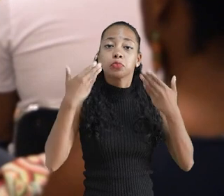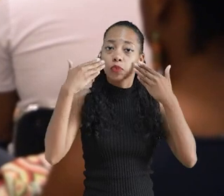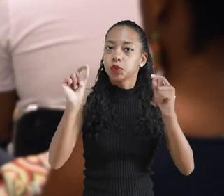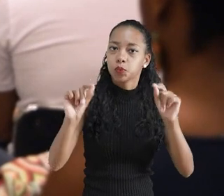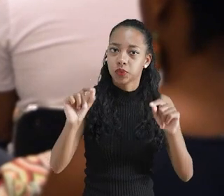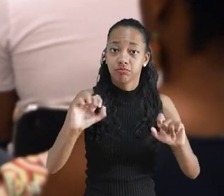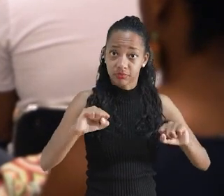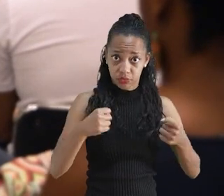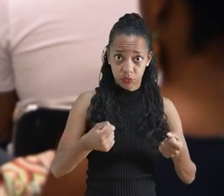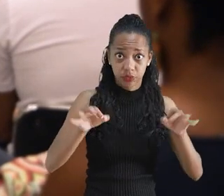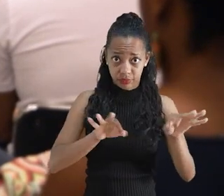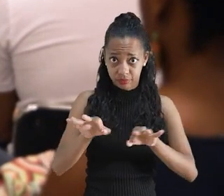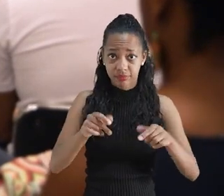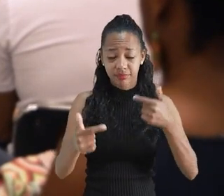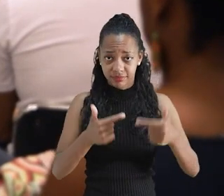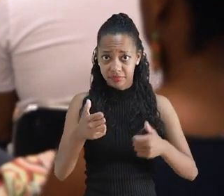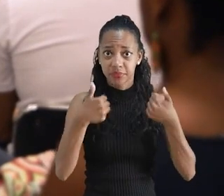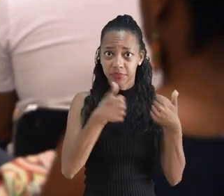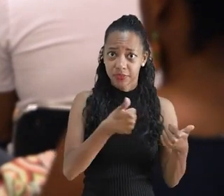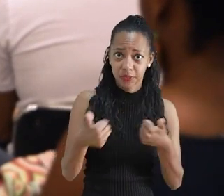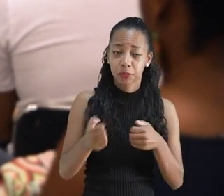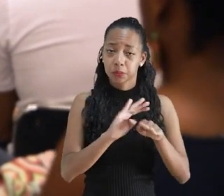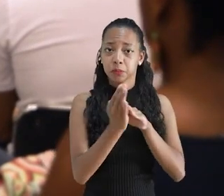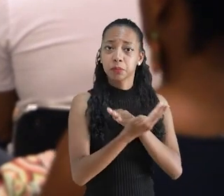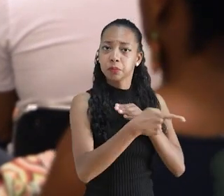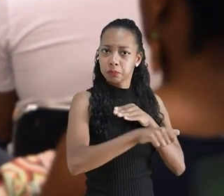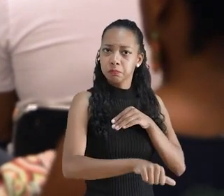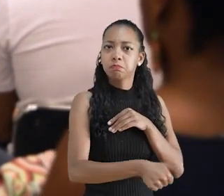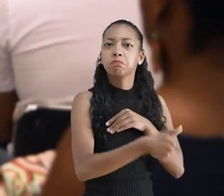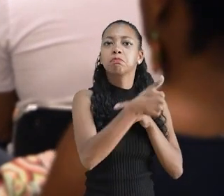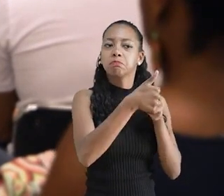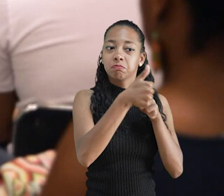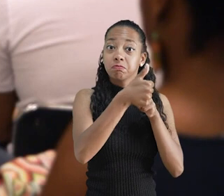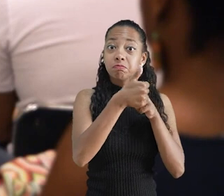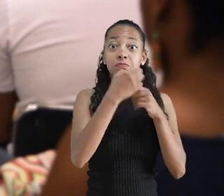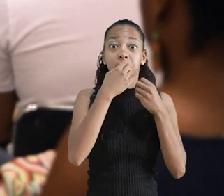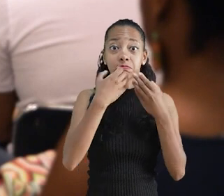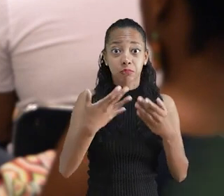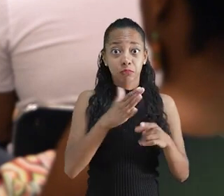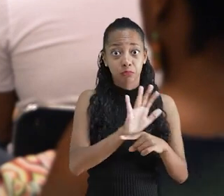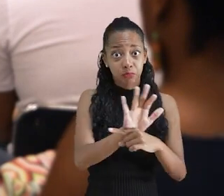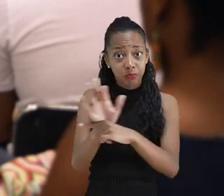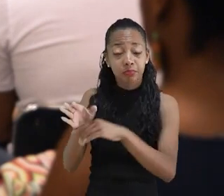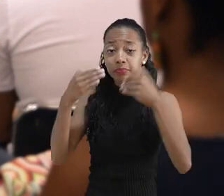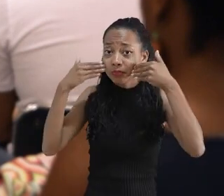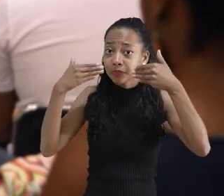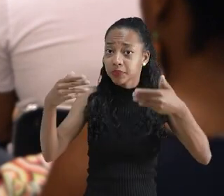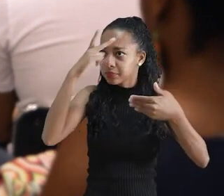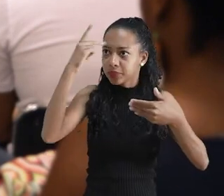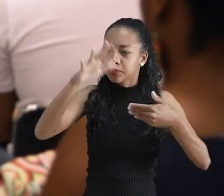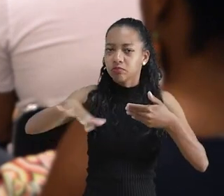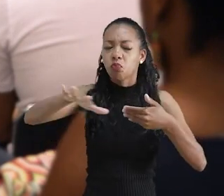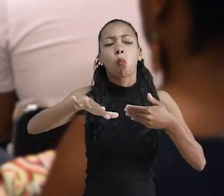publicitários cineastas nesse sentido Então isso é uma grande Vitória também pra gente porque não basta só mudar dentro do bairro ali a visão a gente tem que mudar de